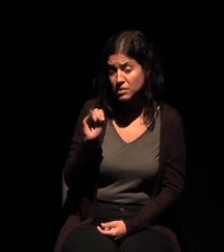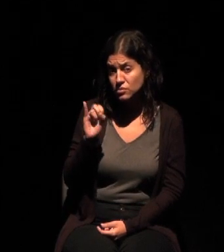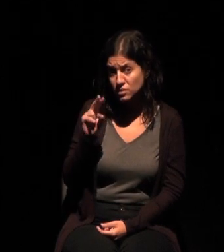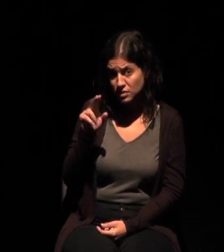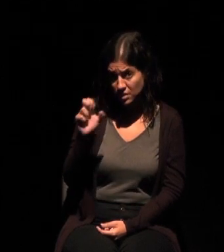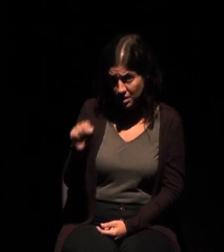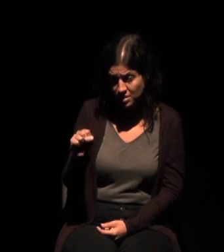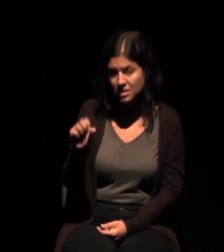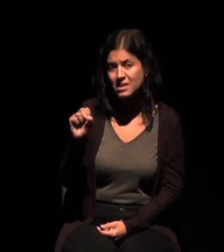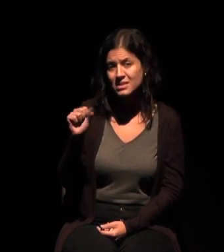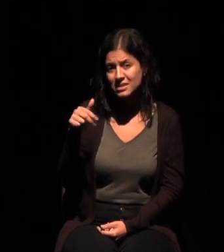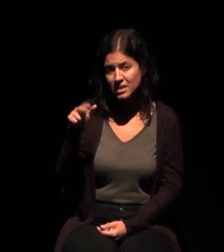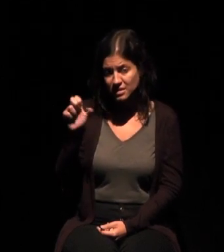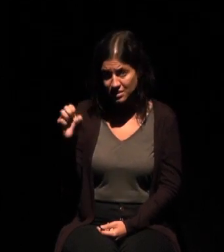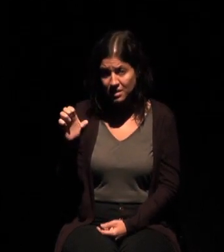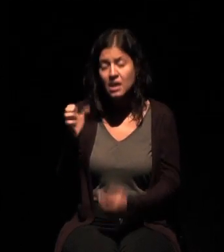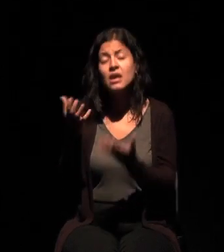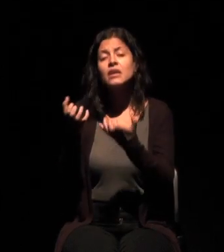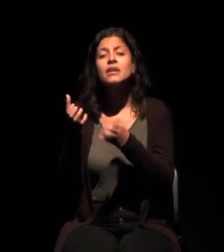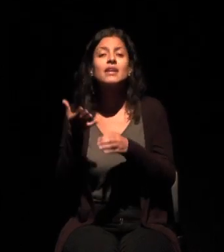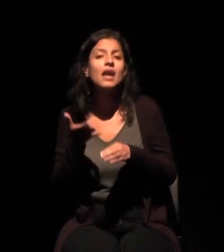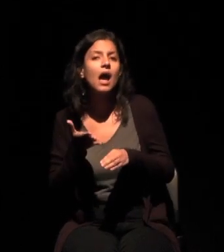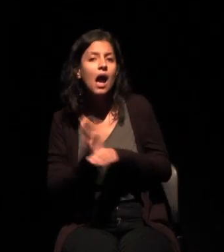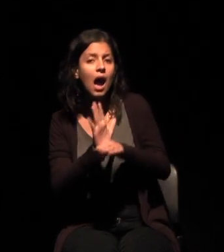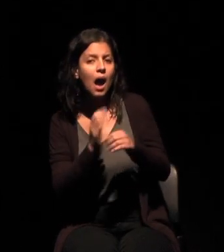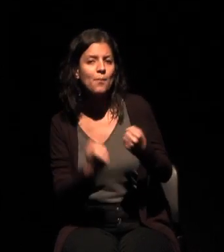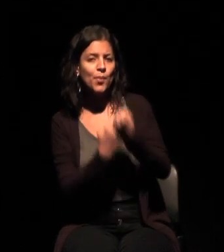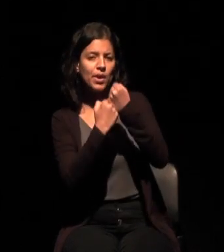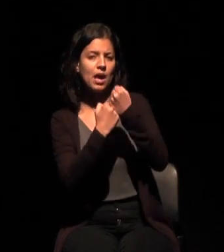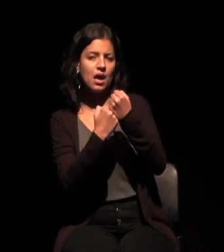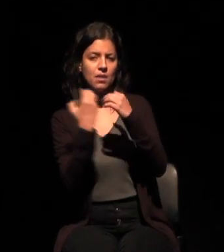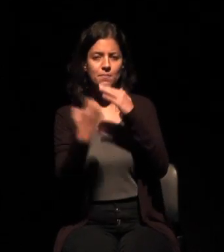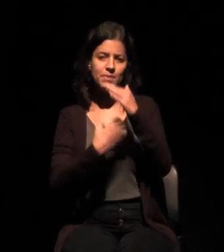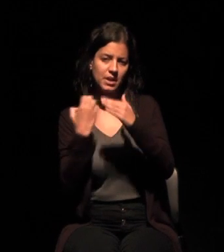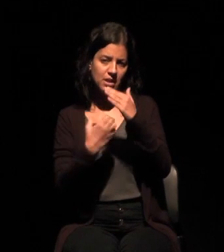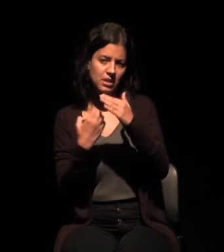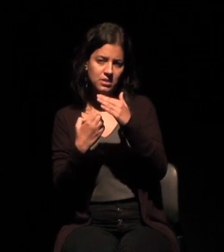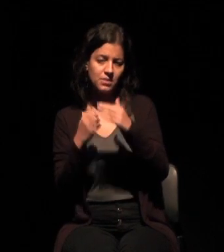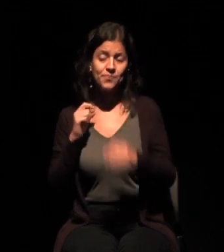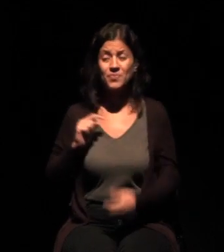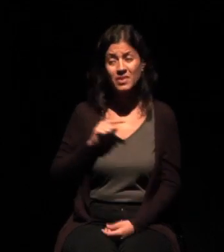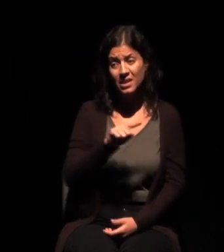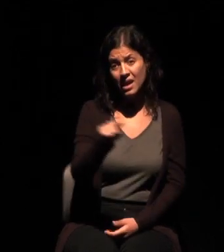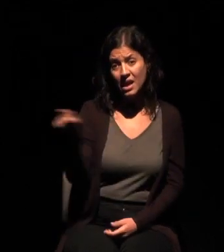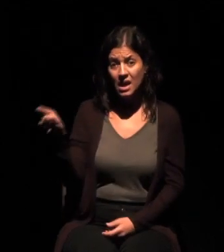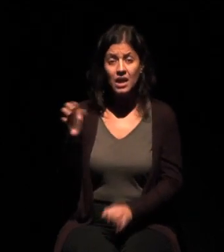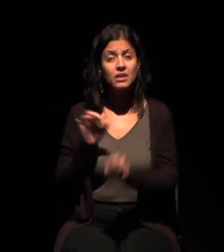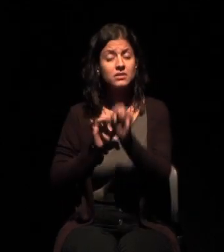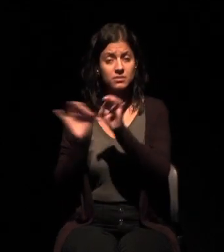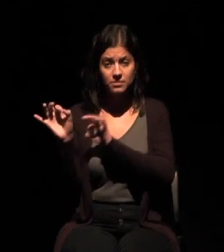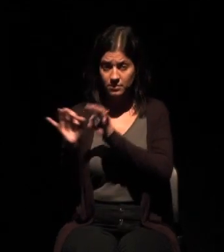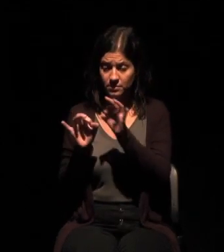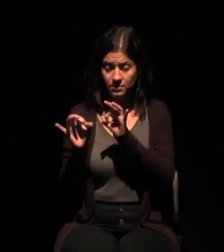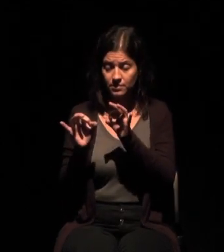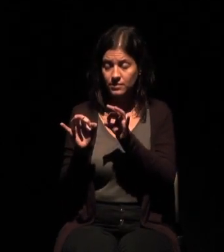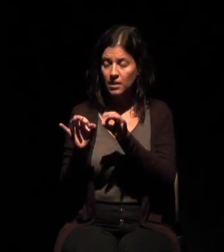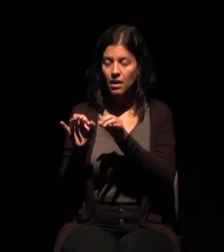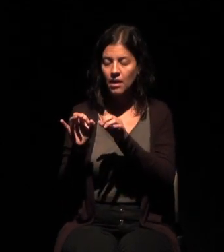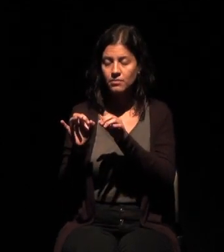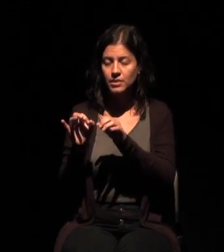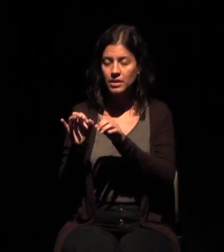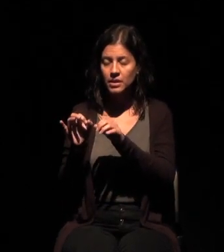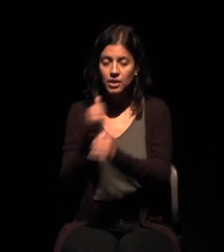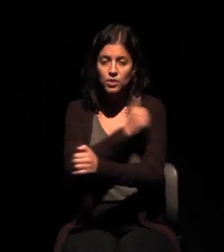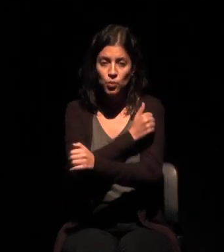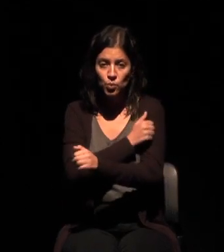muito curioso em portugal porque os vizinhos andinos na verdade estava se candidatar é fundos públicos para fazer investimento em